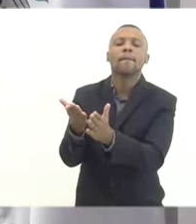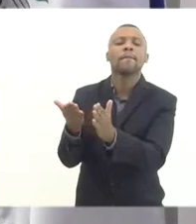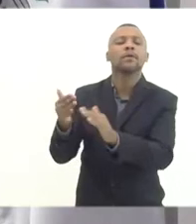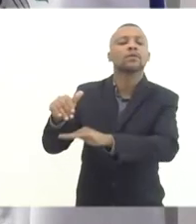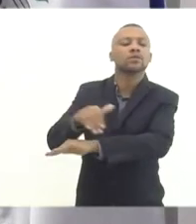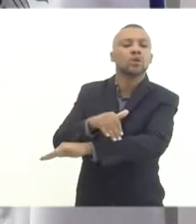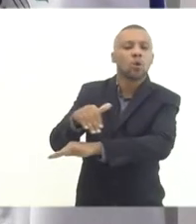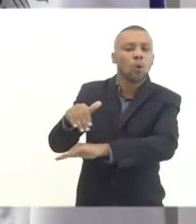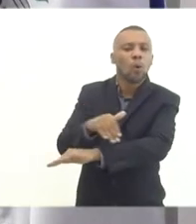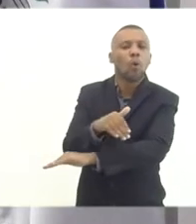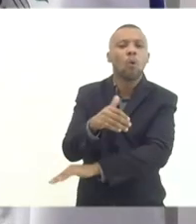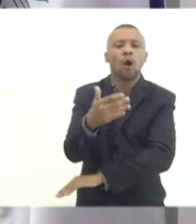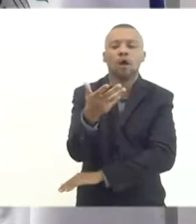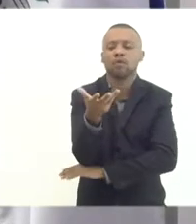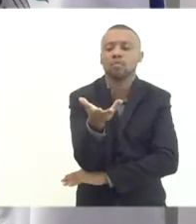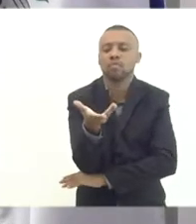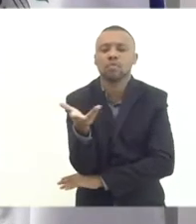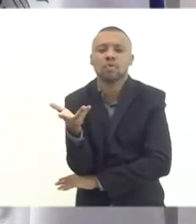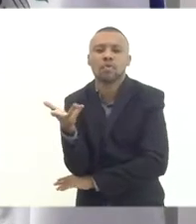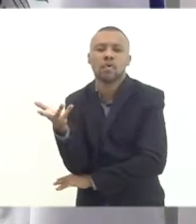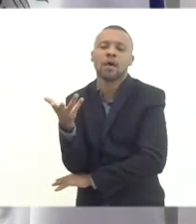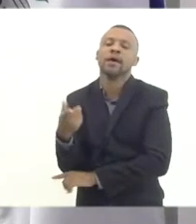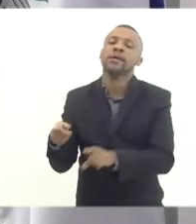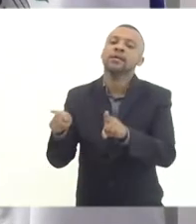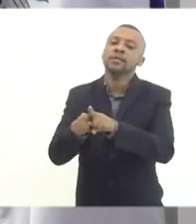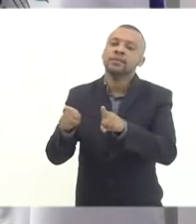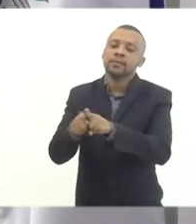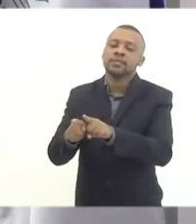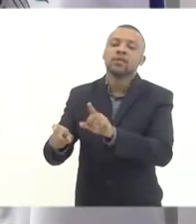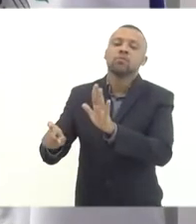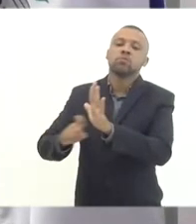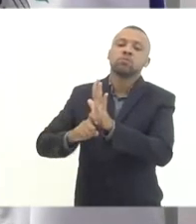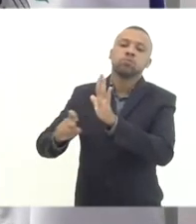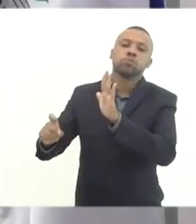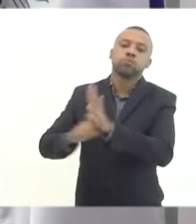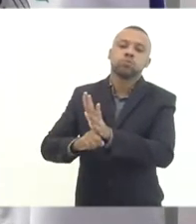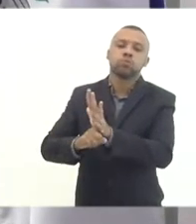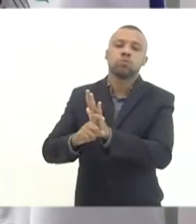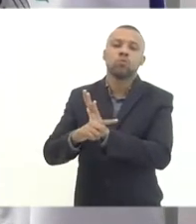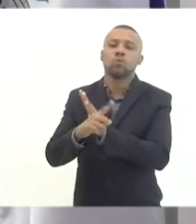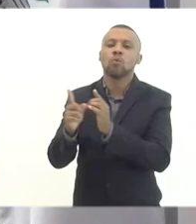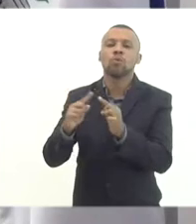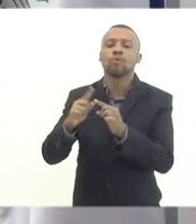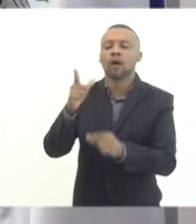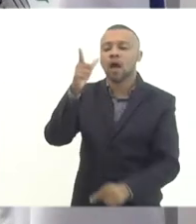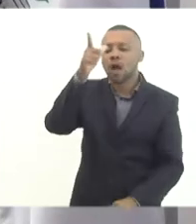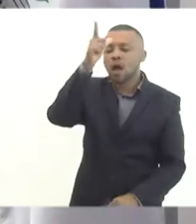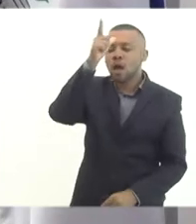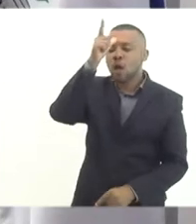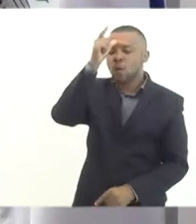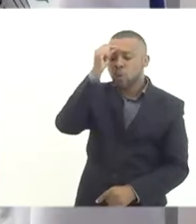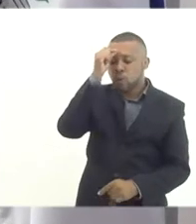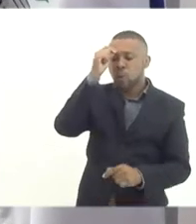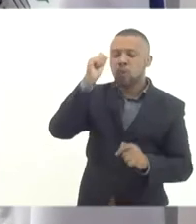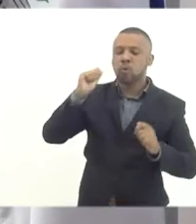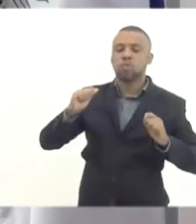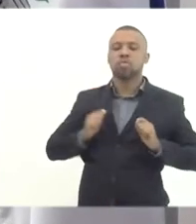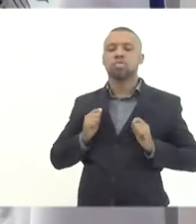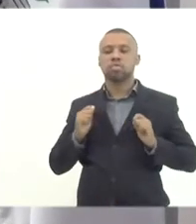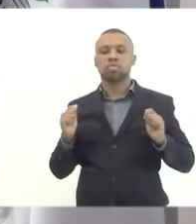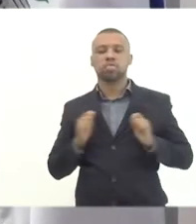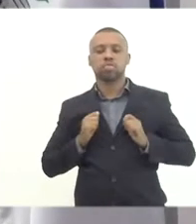e também tem usado a substância como um refúgio para se manter